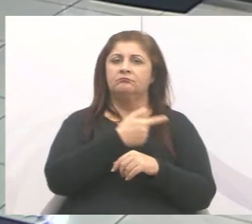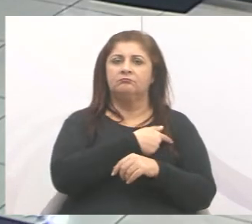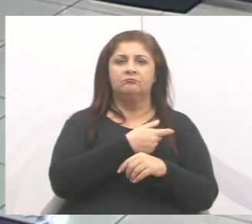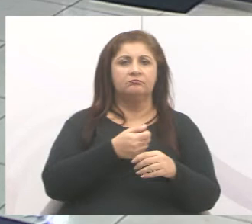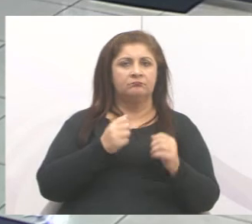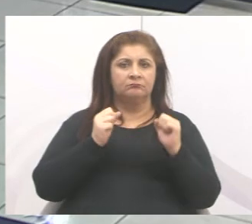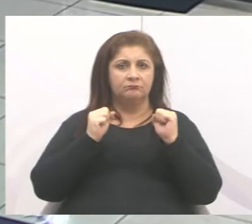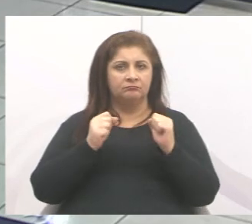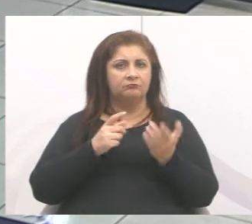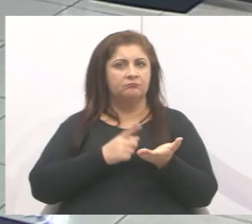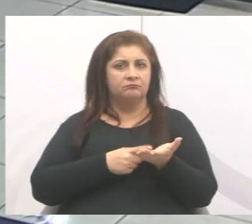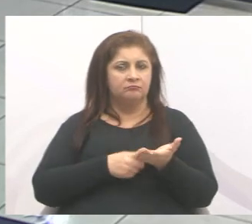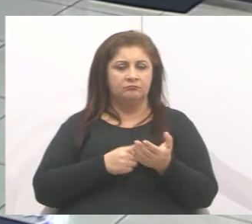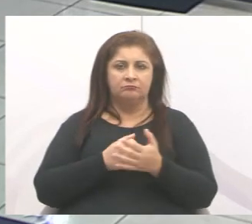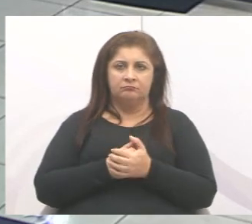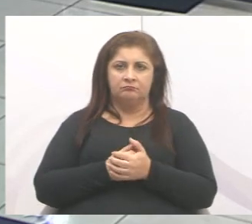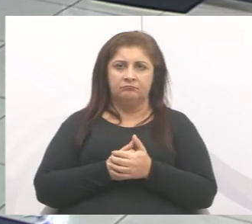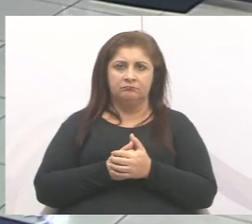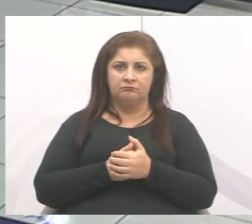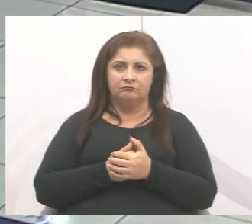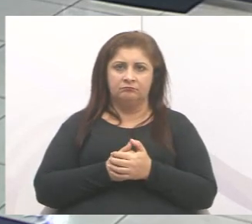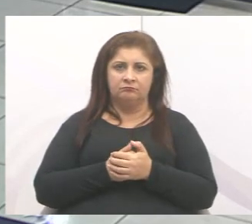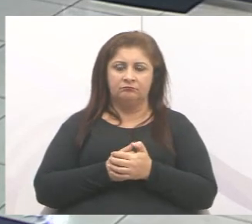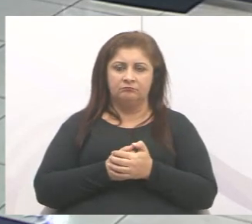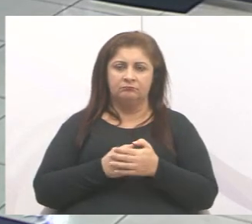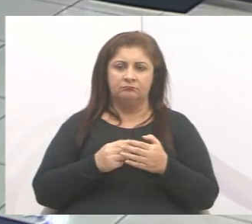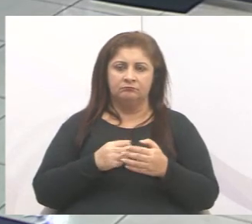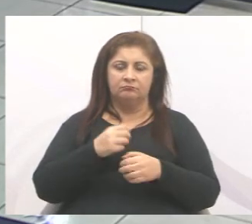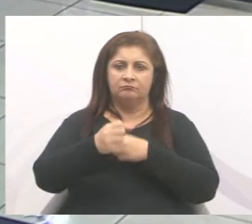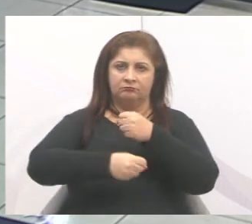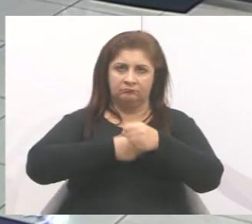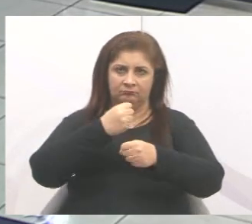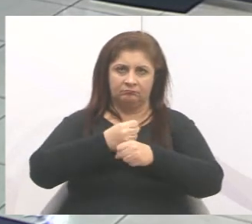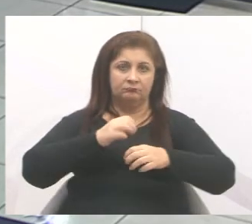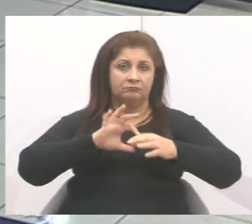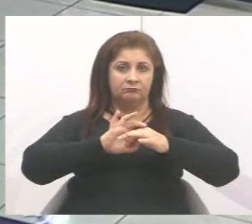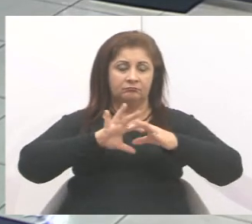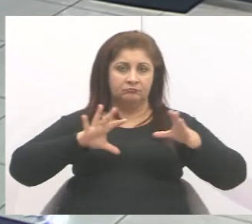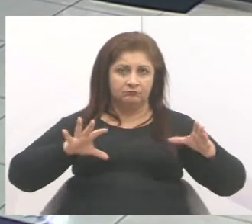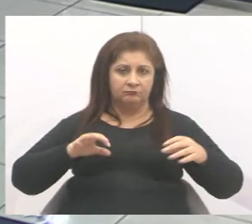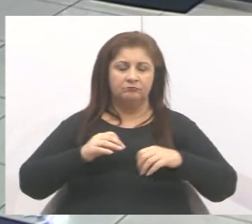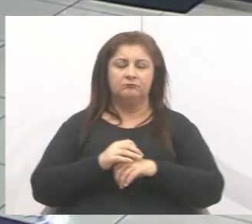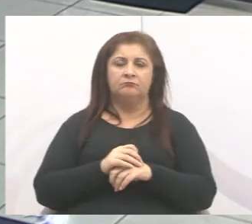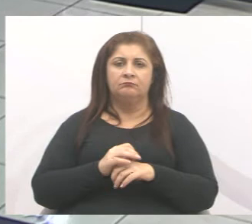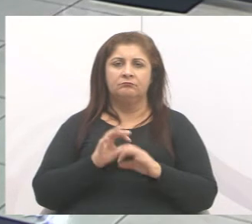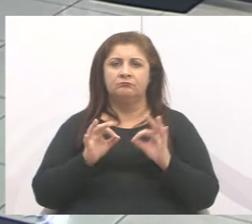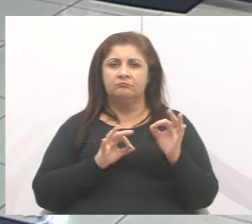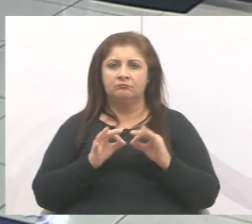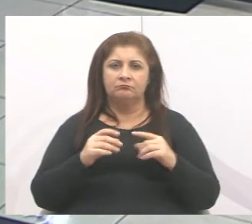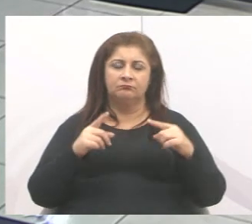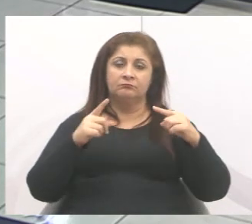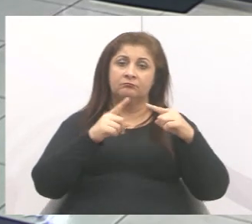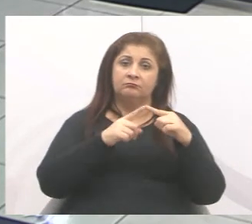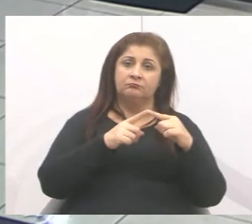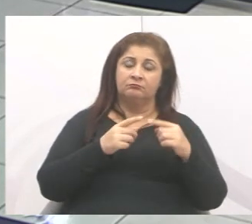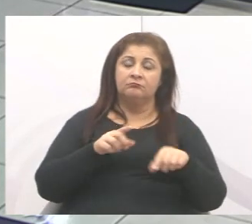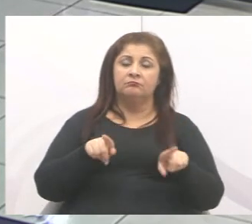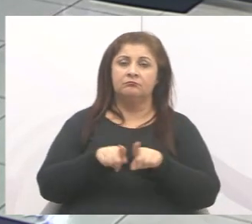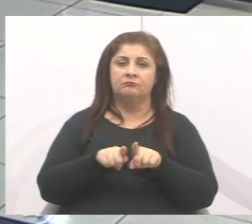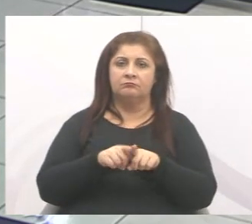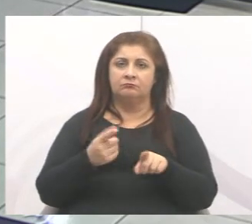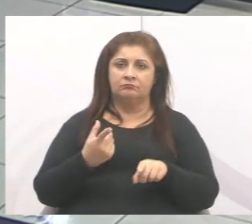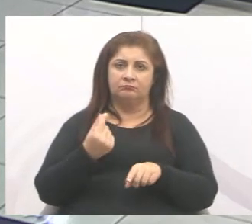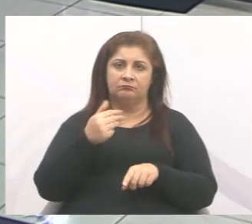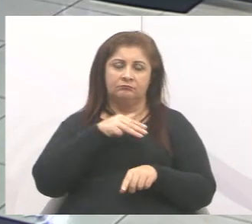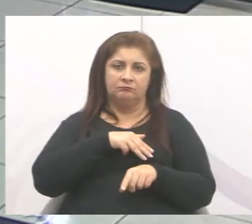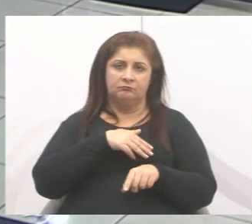esse debate. O próximo ano é aberto já para fazer tanto aumento de benefício quanto aumento de remuneração. Esse